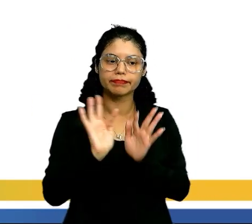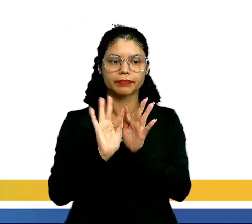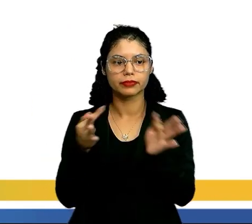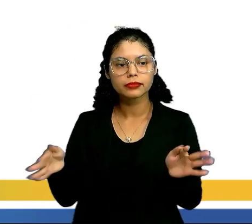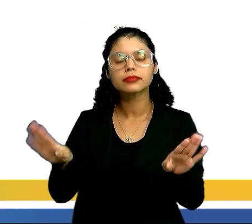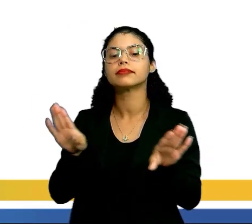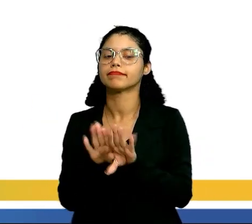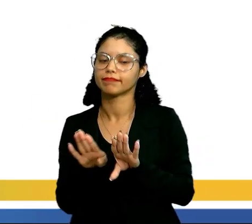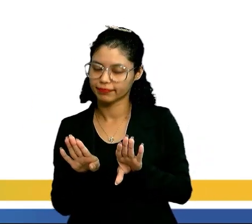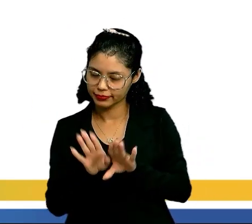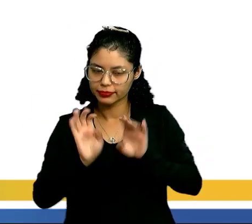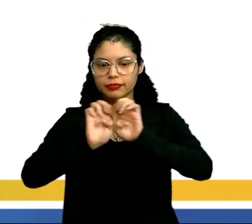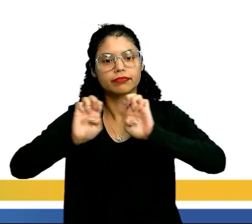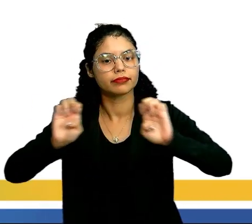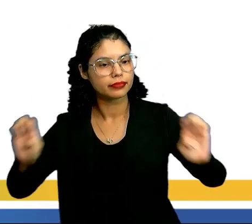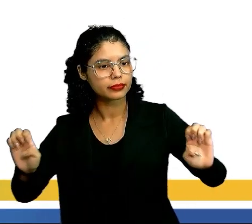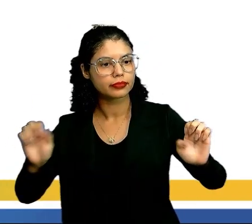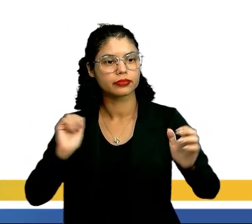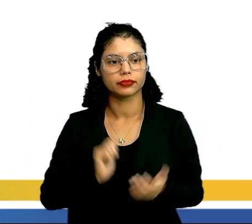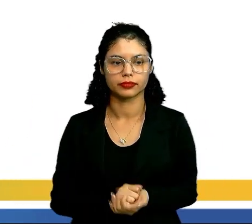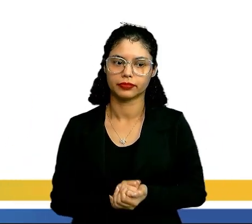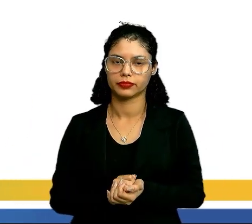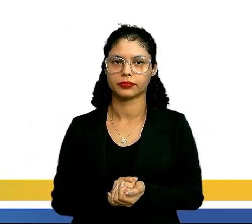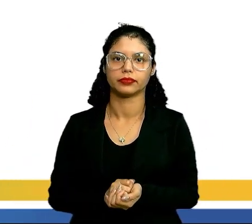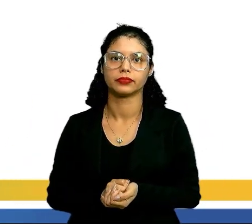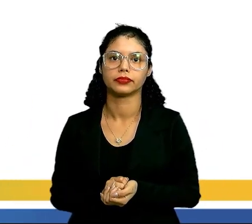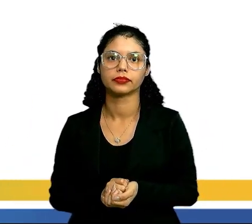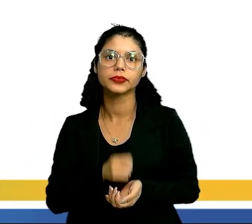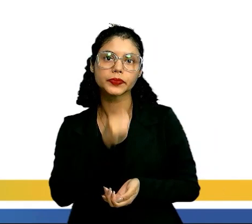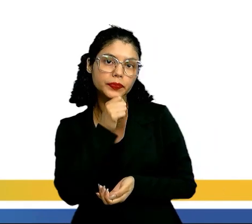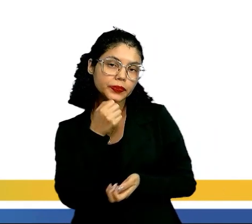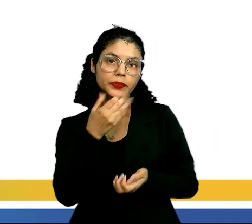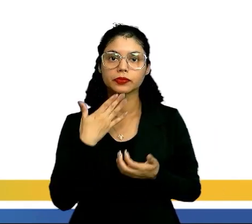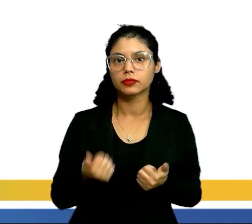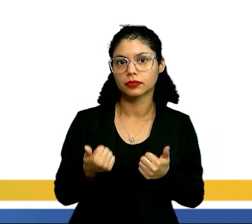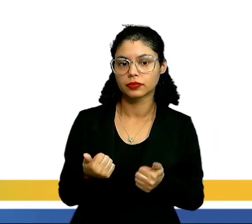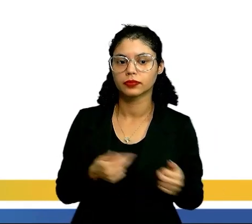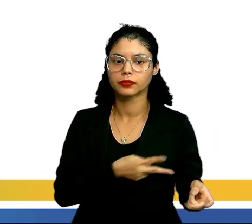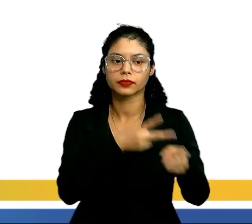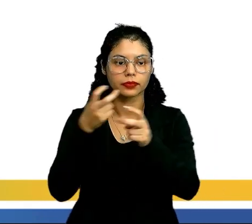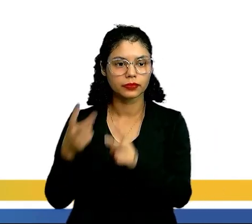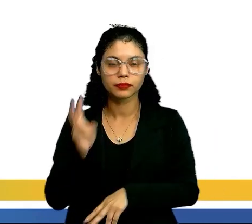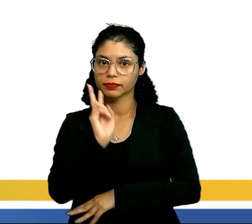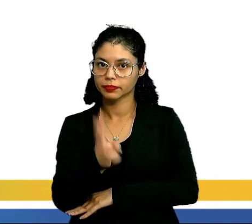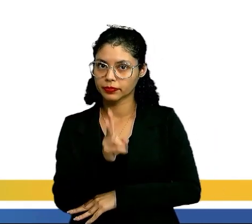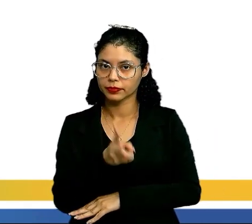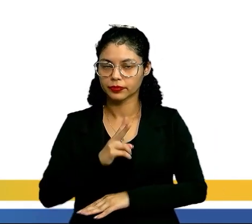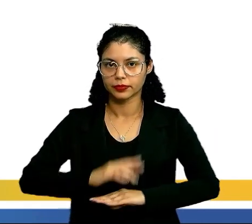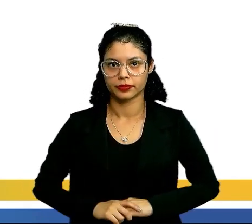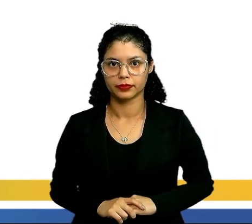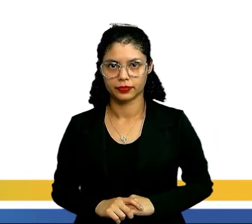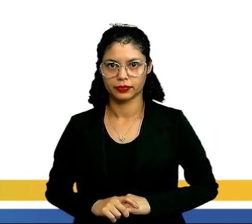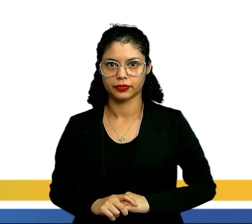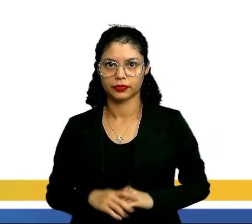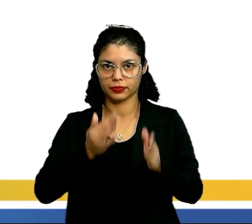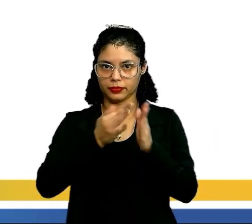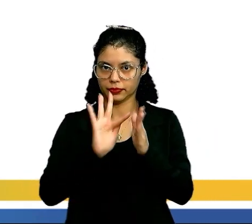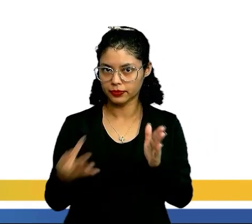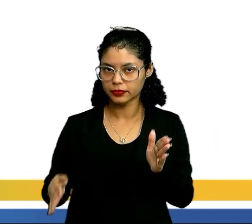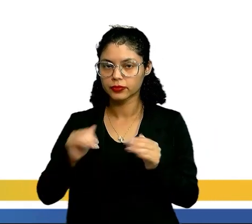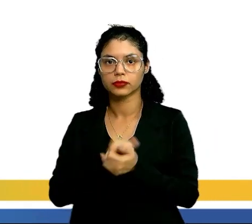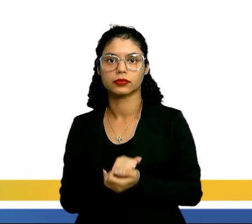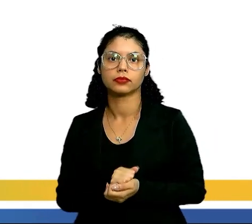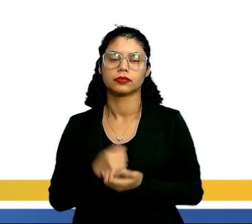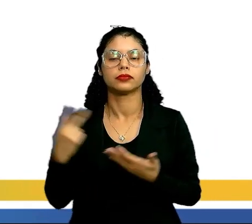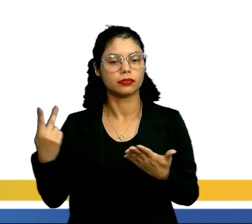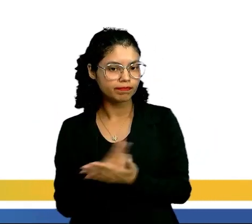na esfera também tem a sua fórmula. Tudo bem? Então devemos observar sempre as fórmulas para